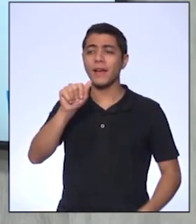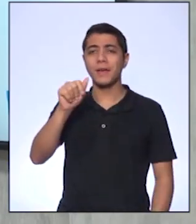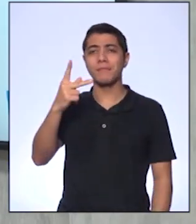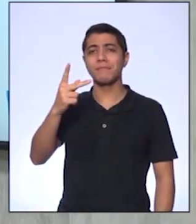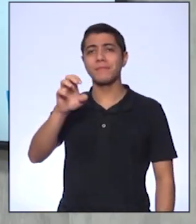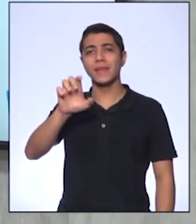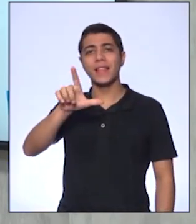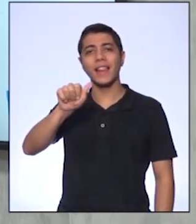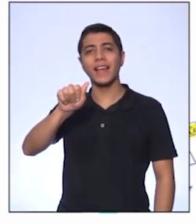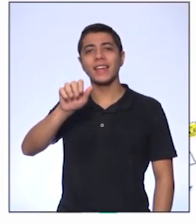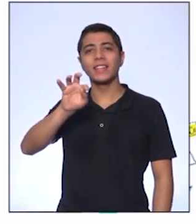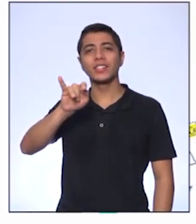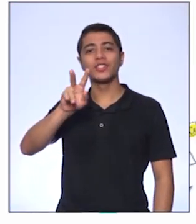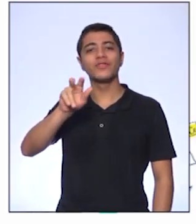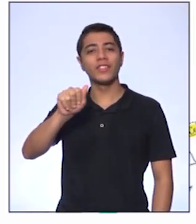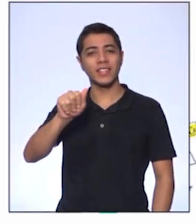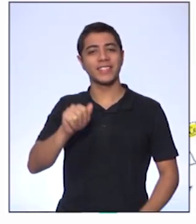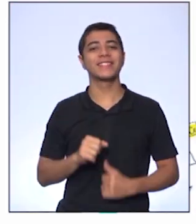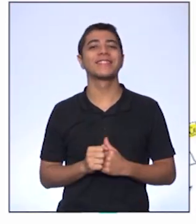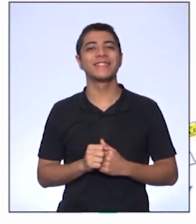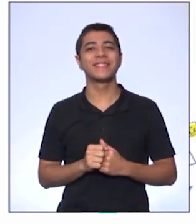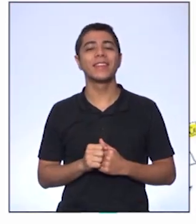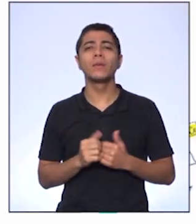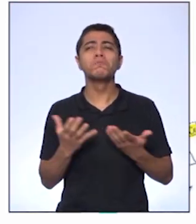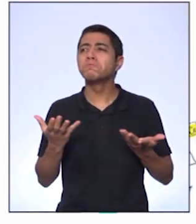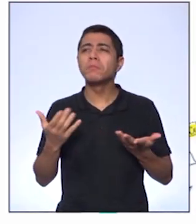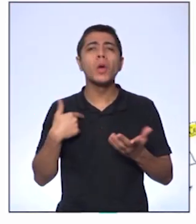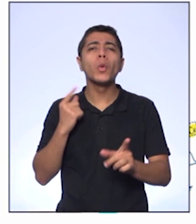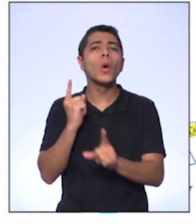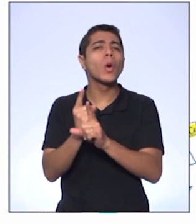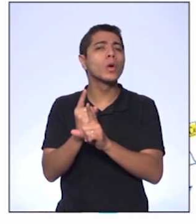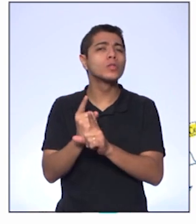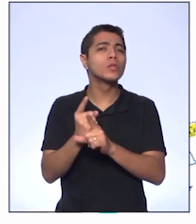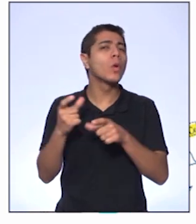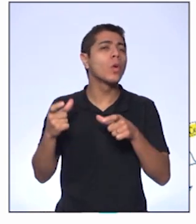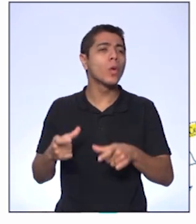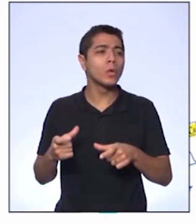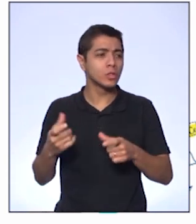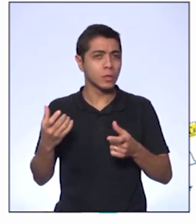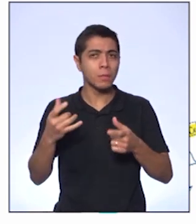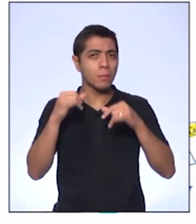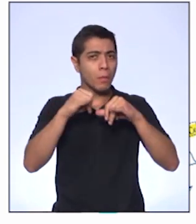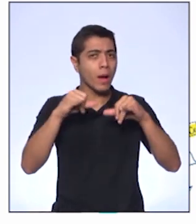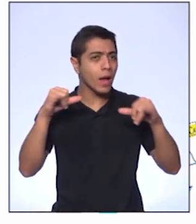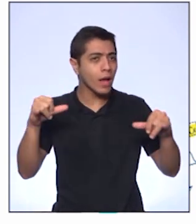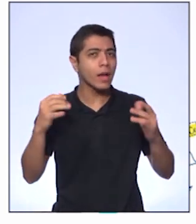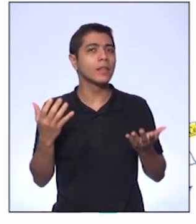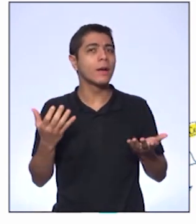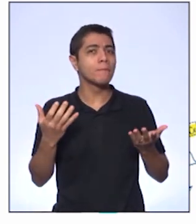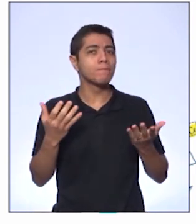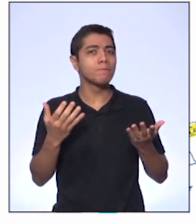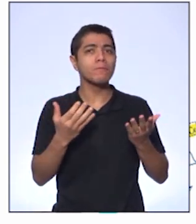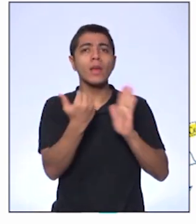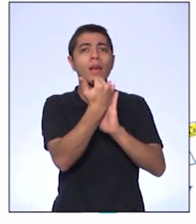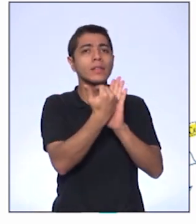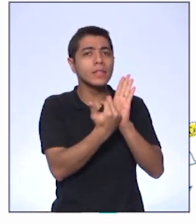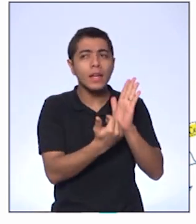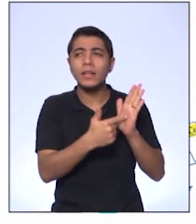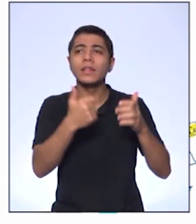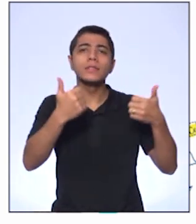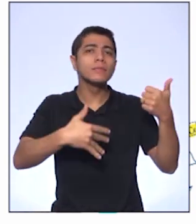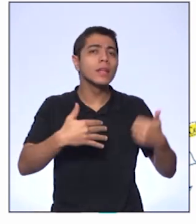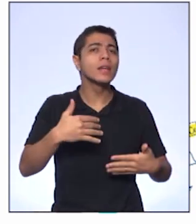isso? Propagandas, receitas, aquela parte que diz o que você deve, como deve e quando deve fazer, manuais de